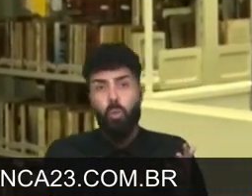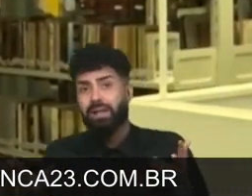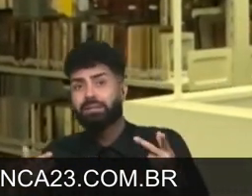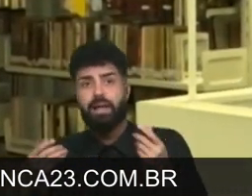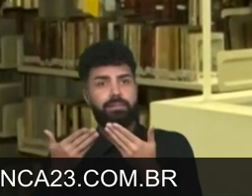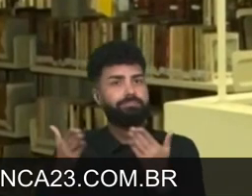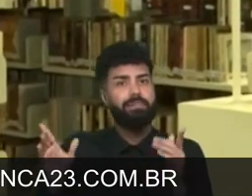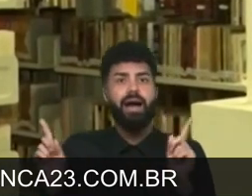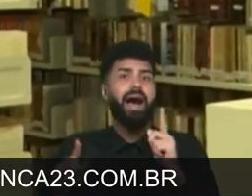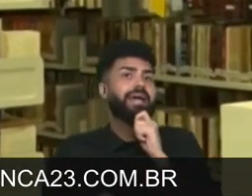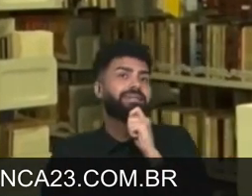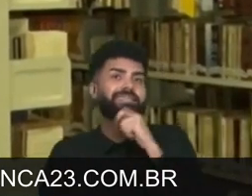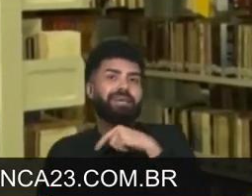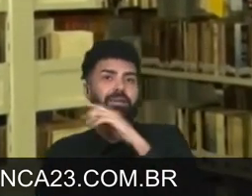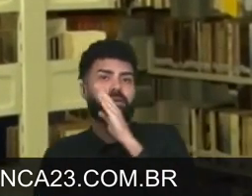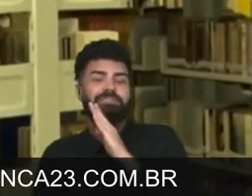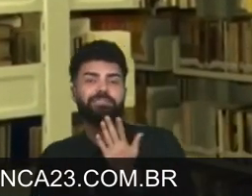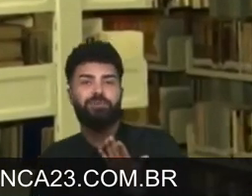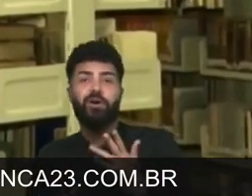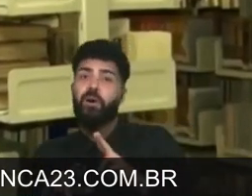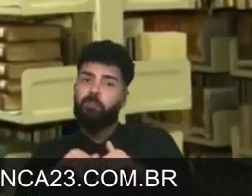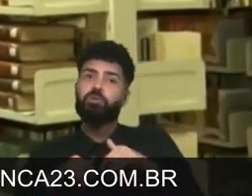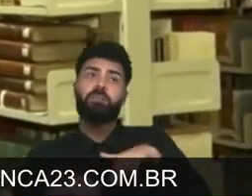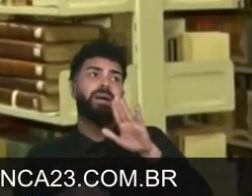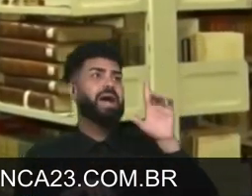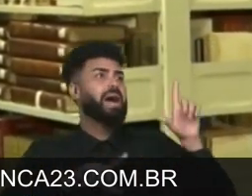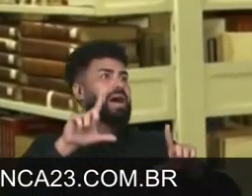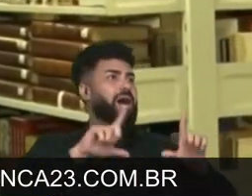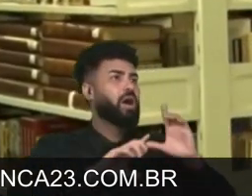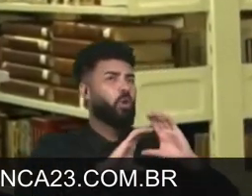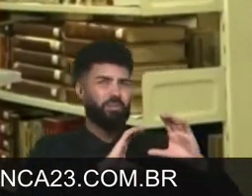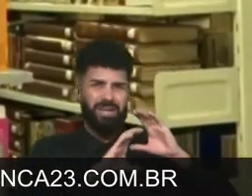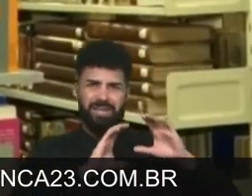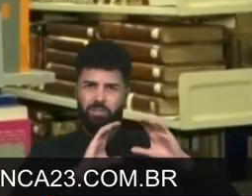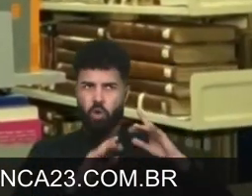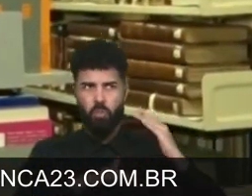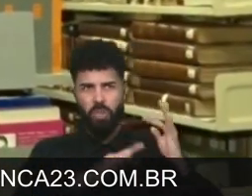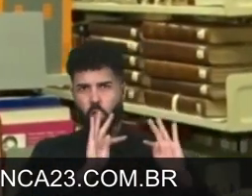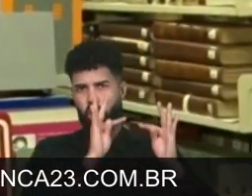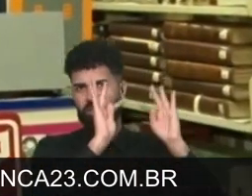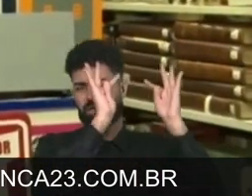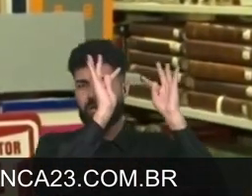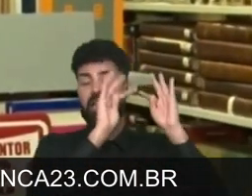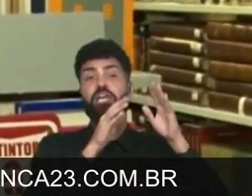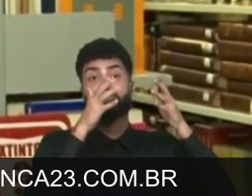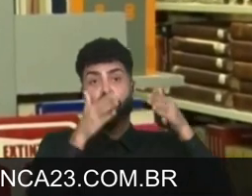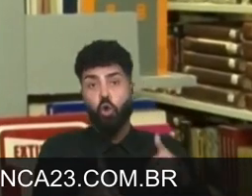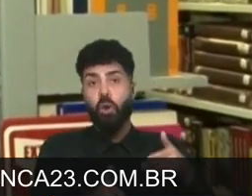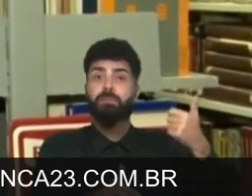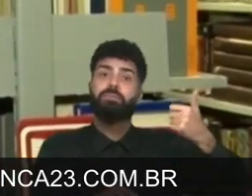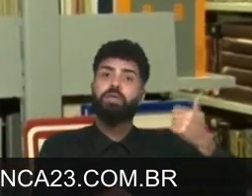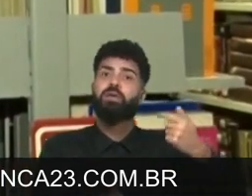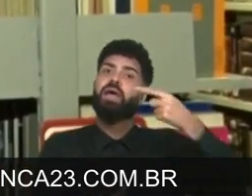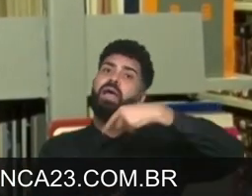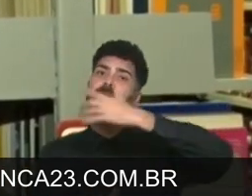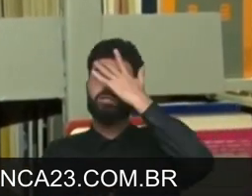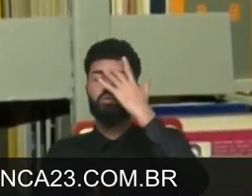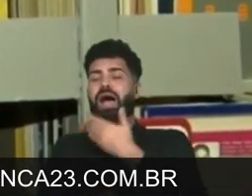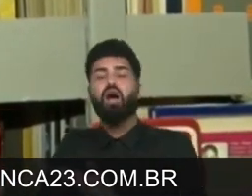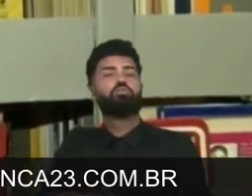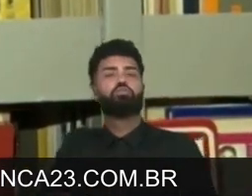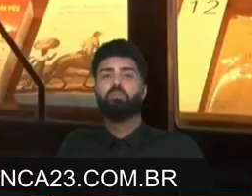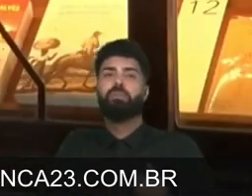democratizamos. Então, os meios de comunicação mais modernos, né, chegaram quando a gente ainda não